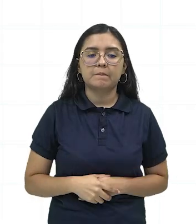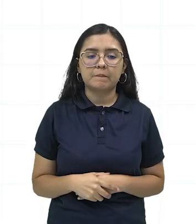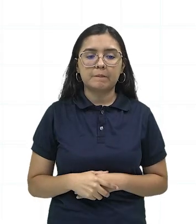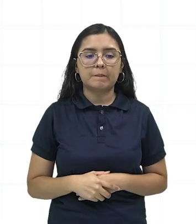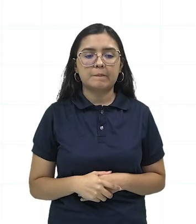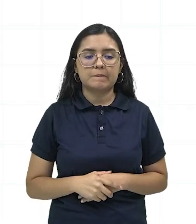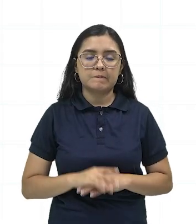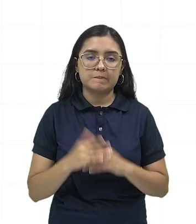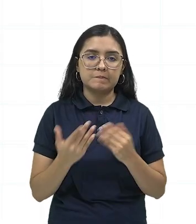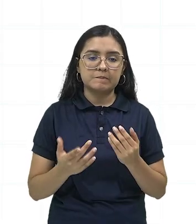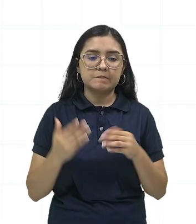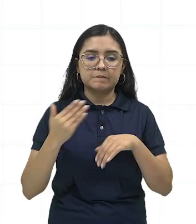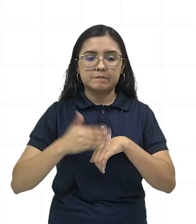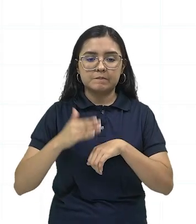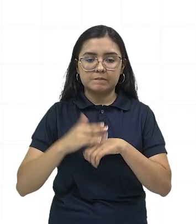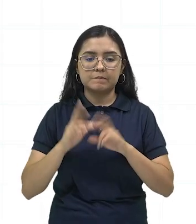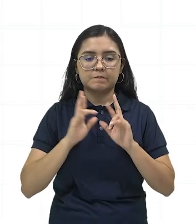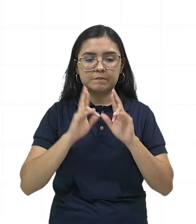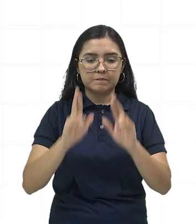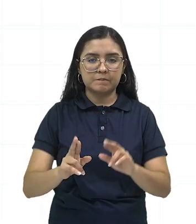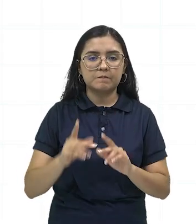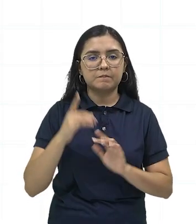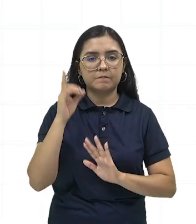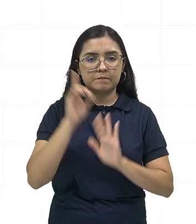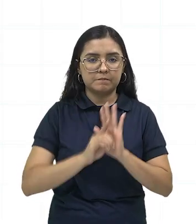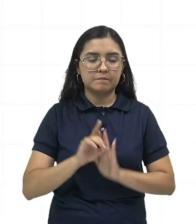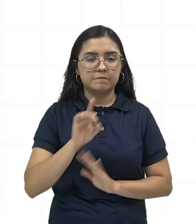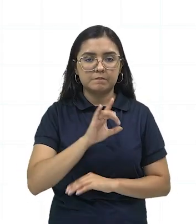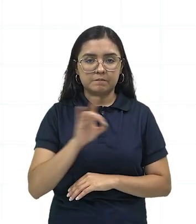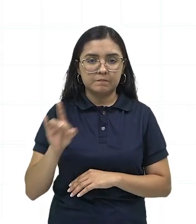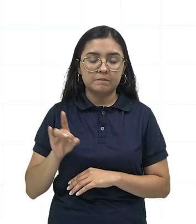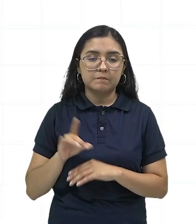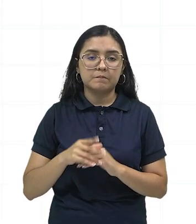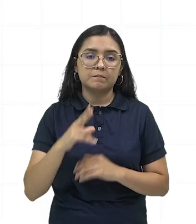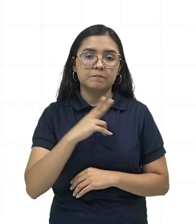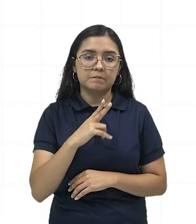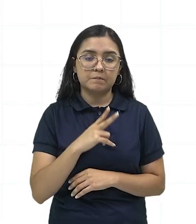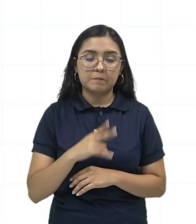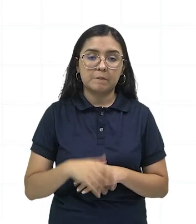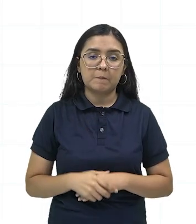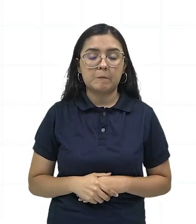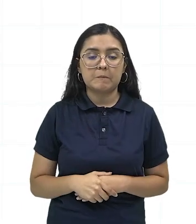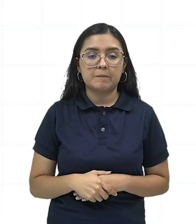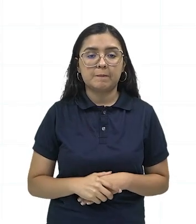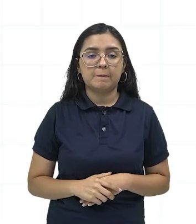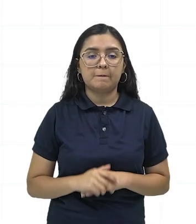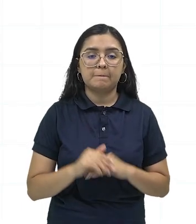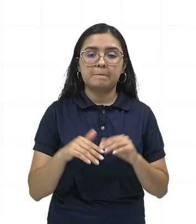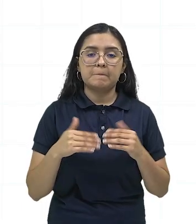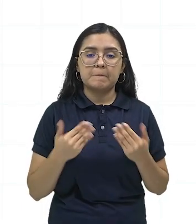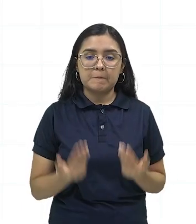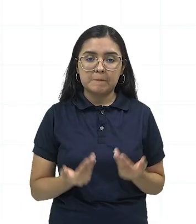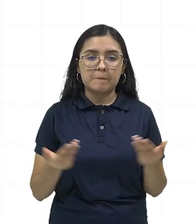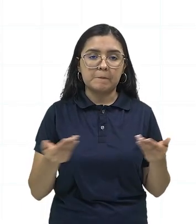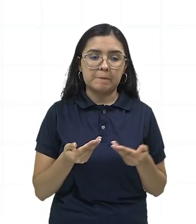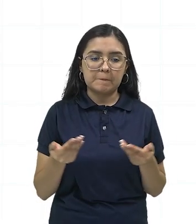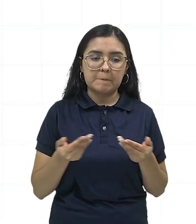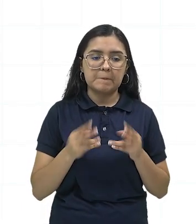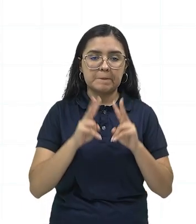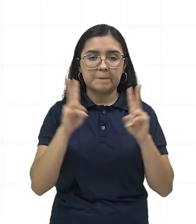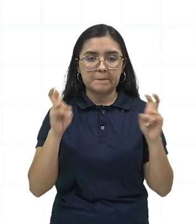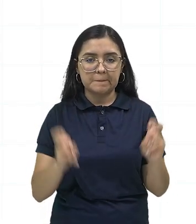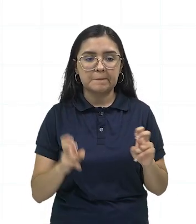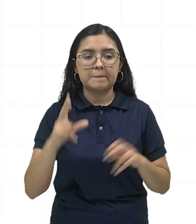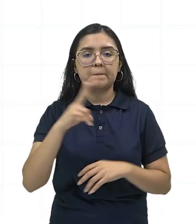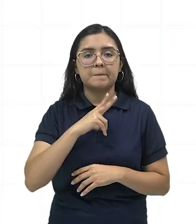respeitem os direitos individuais à privacidade, que é uma questão muito atual também, né?